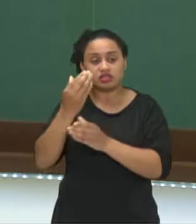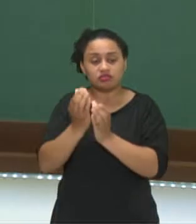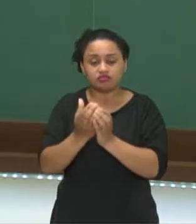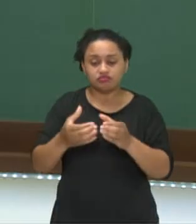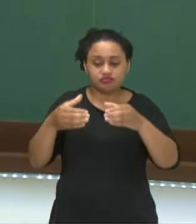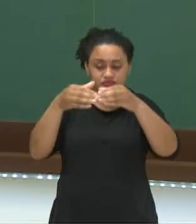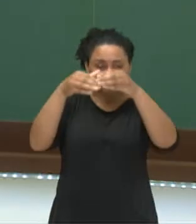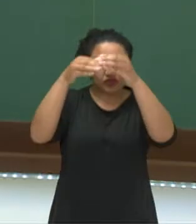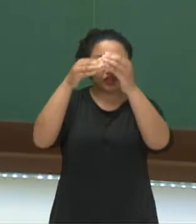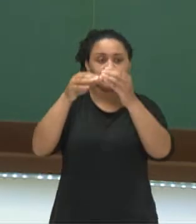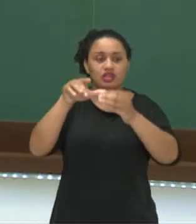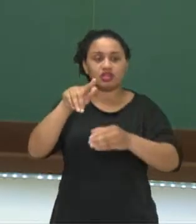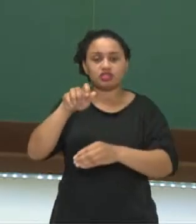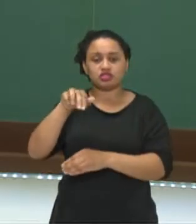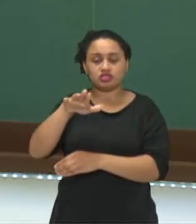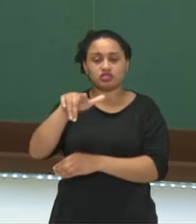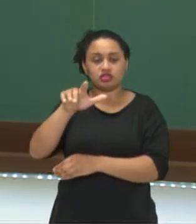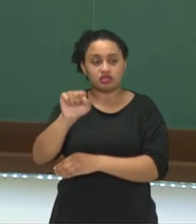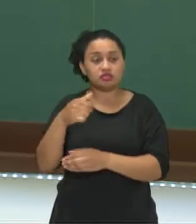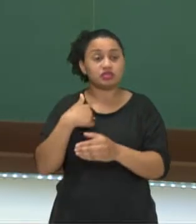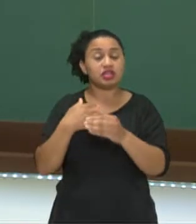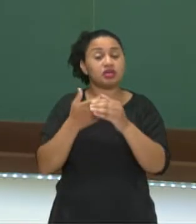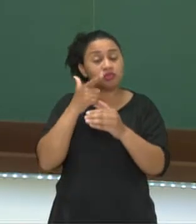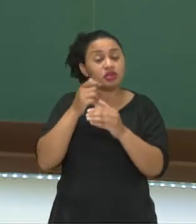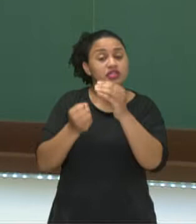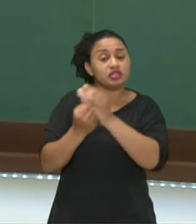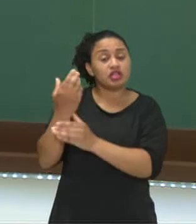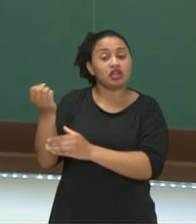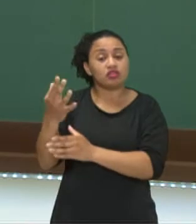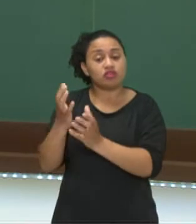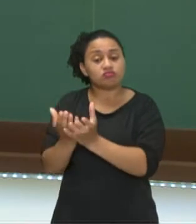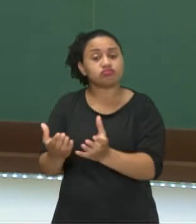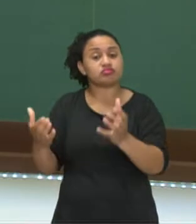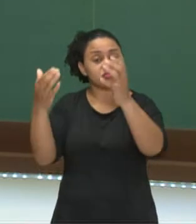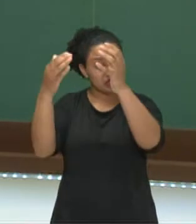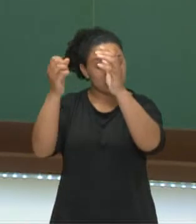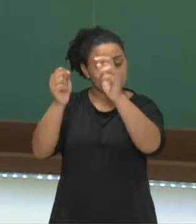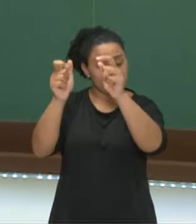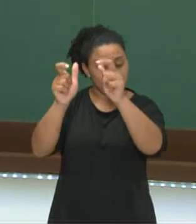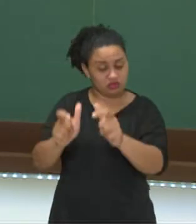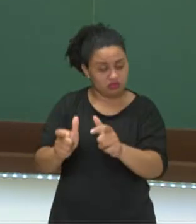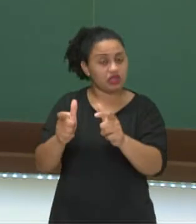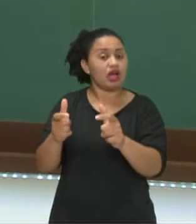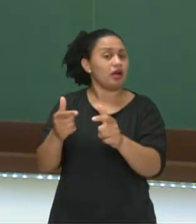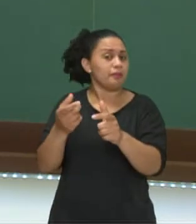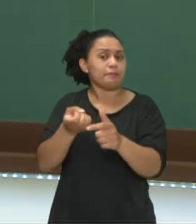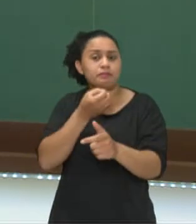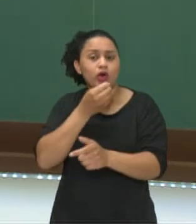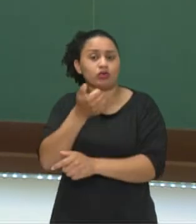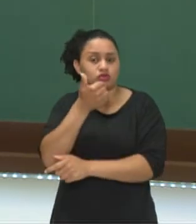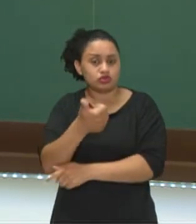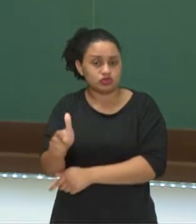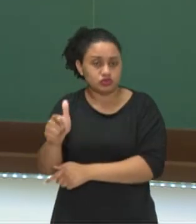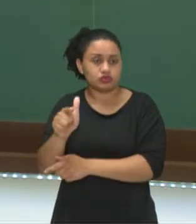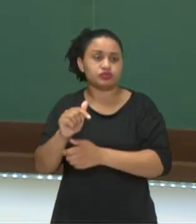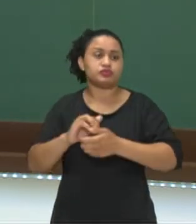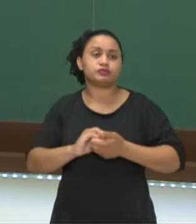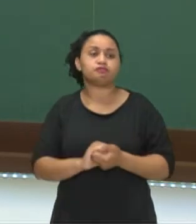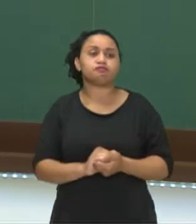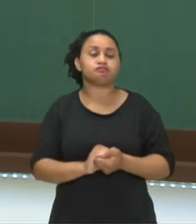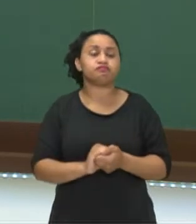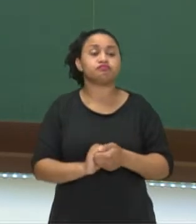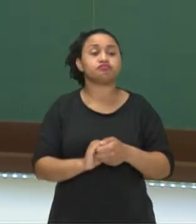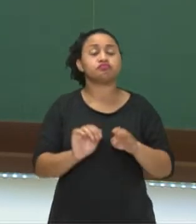gêmulas, capazes então de originar novas esponjas quando esse ambiente estiver favorecido novamente.